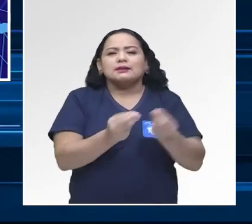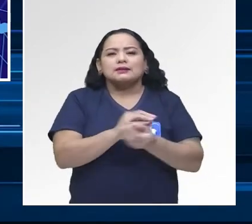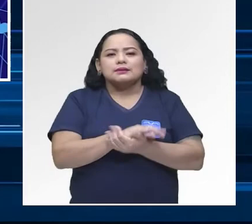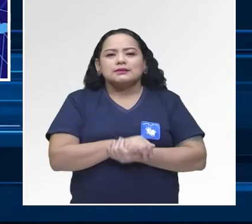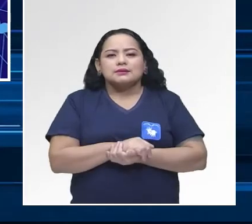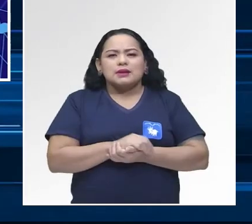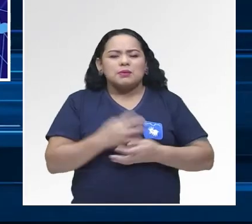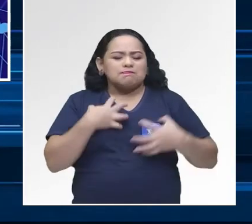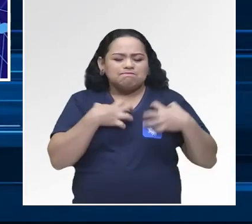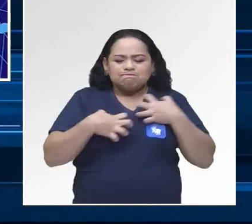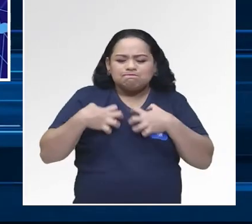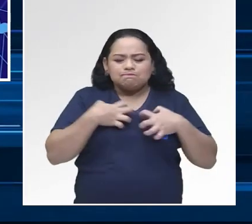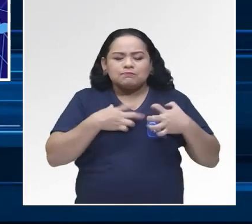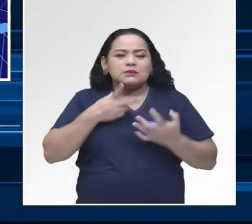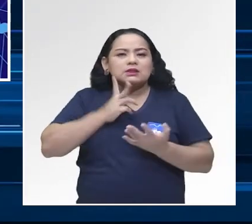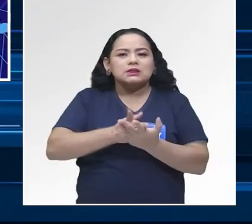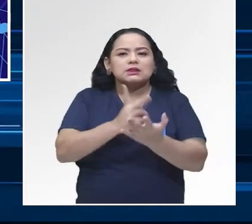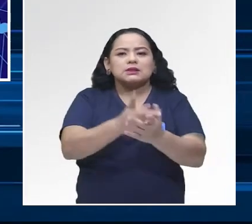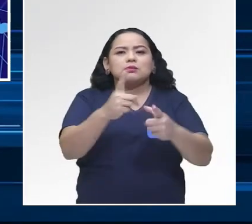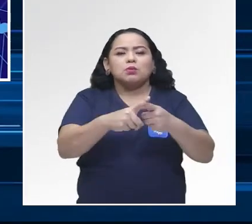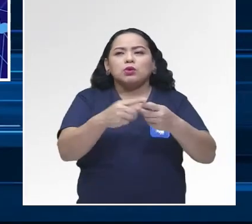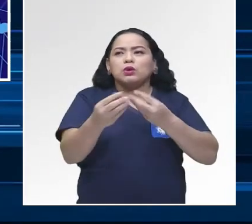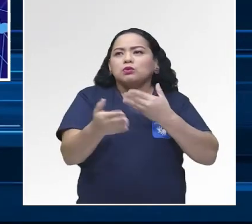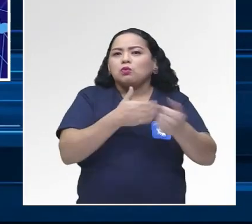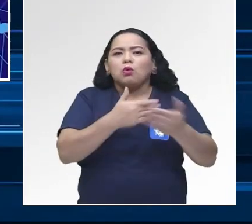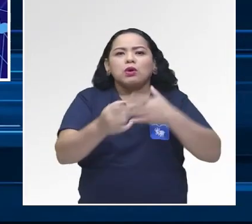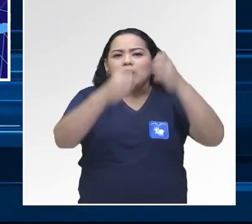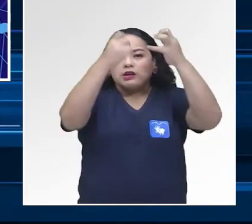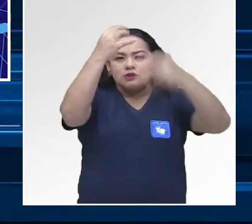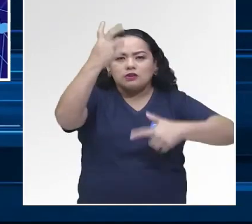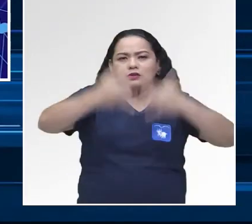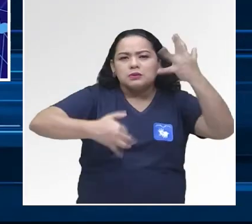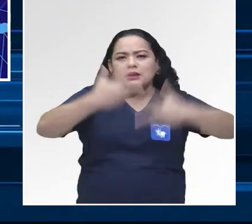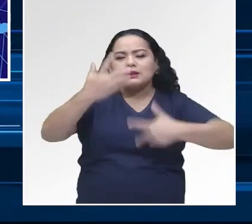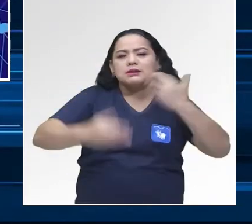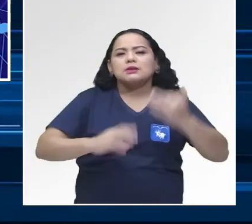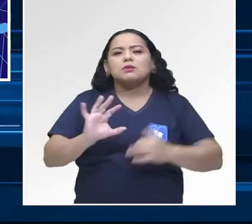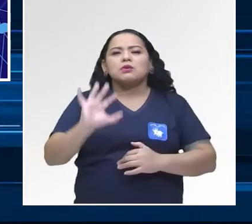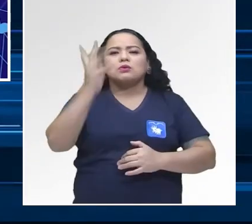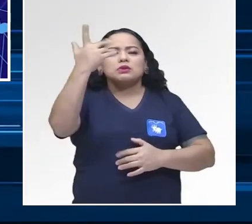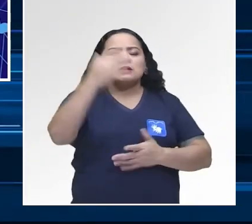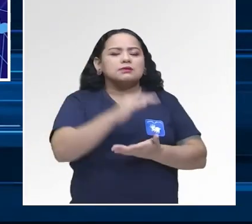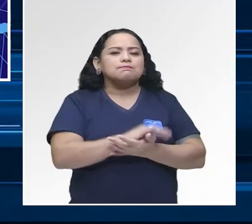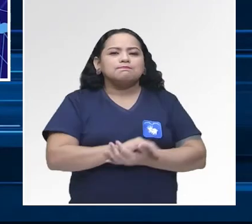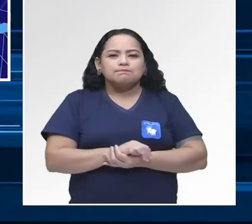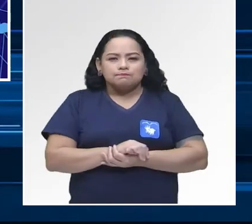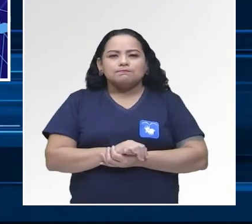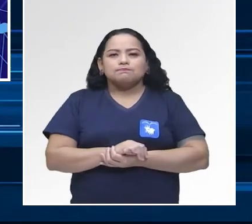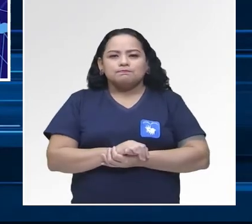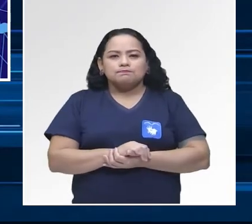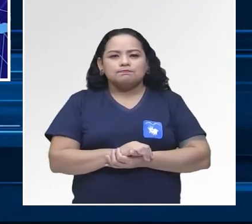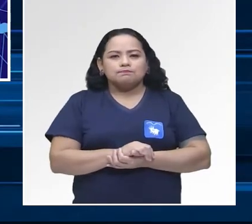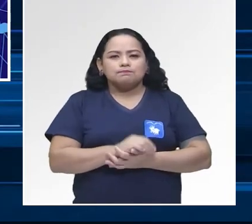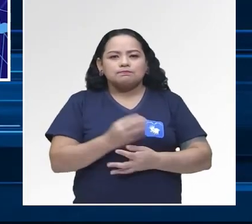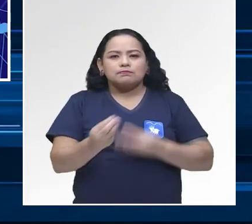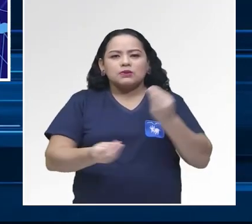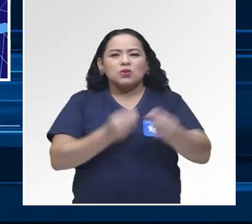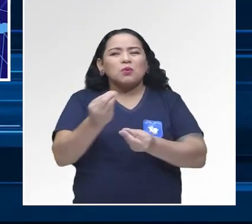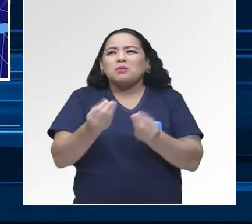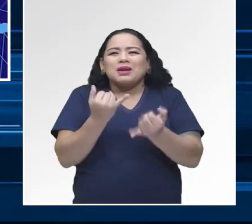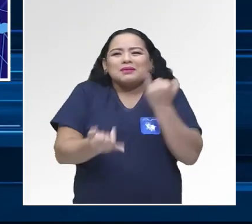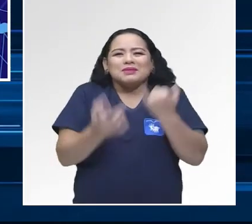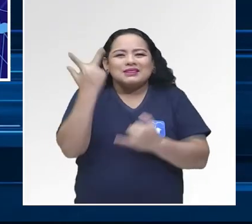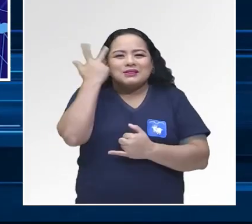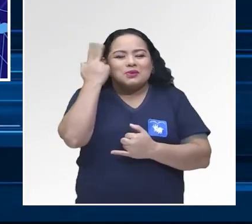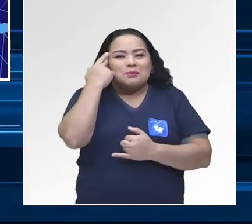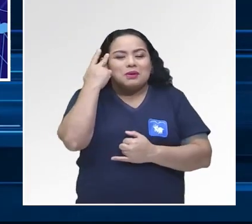insatisfeita com as explicações, com as coisas acontecendo aí. Como se fosse tudo normal. E nós